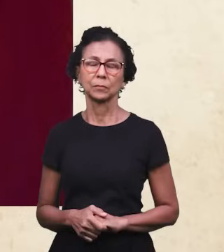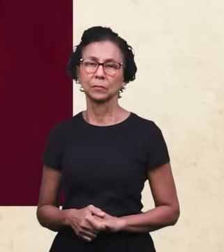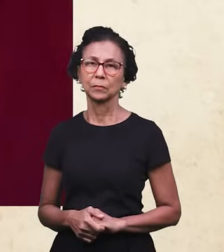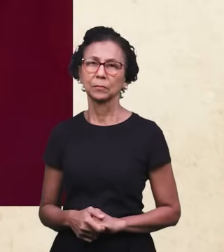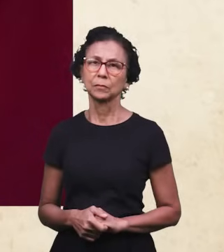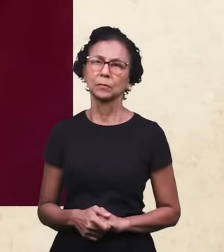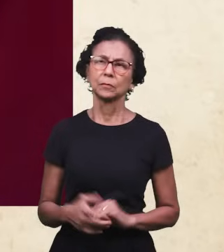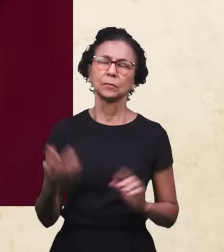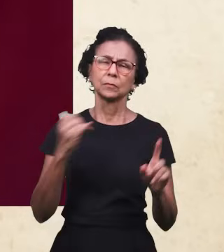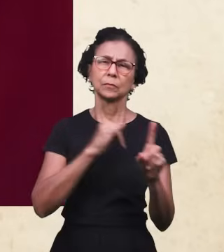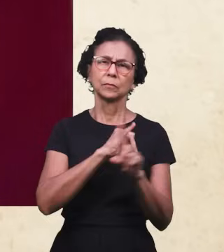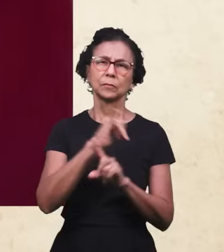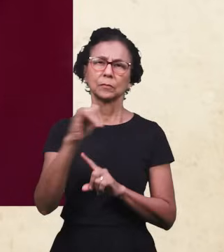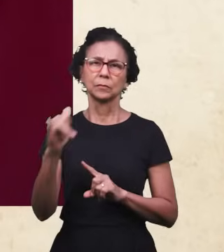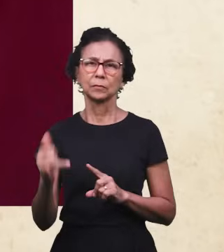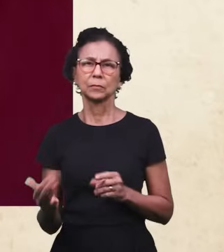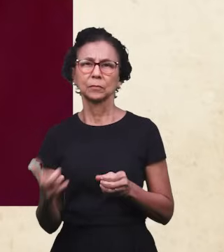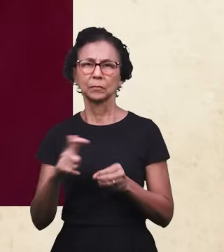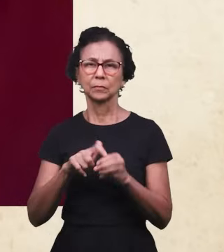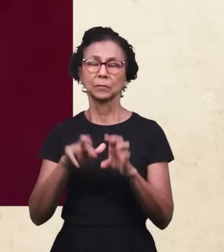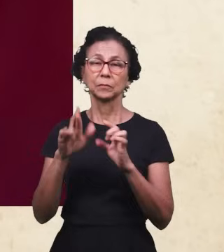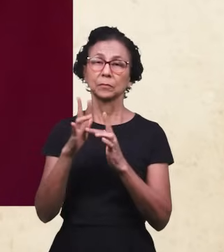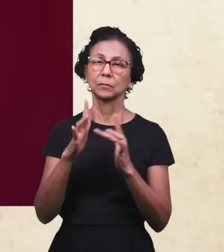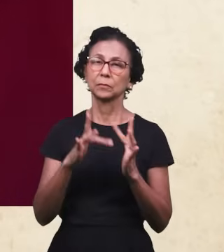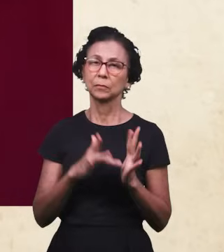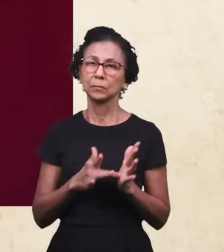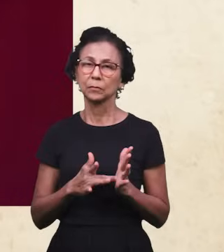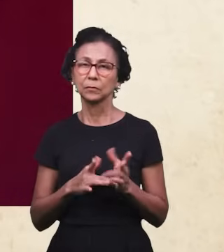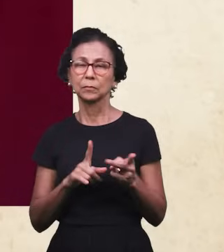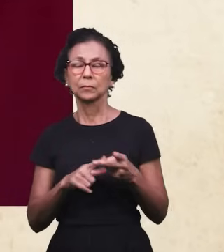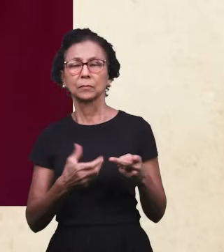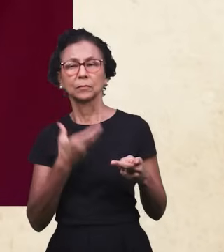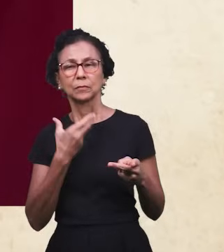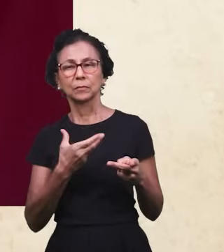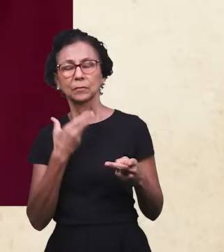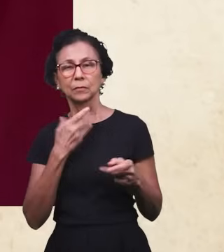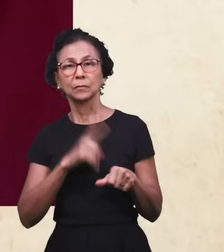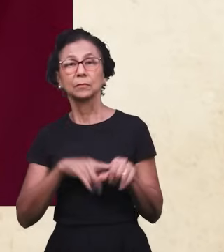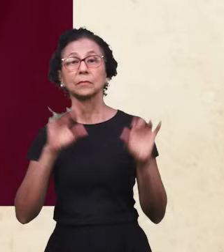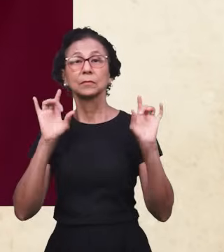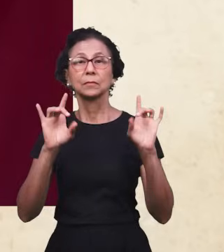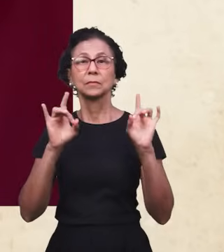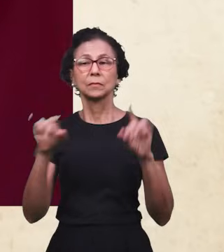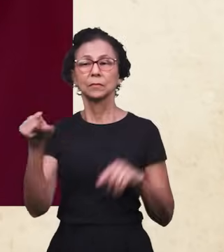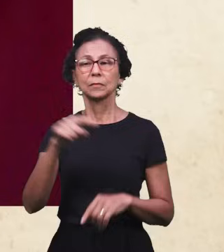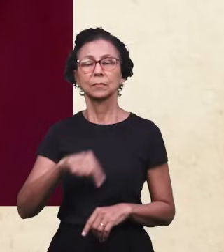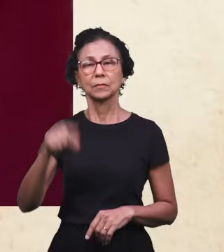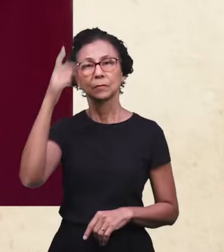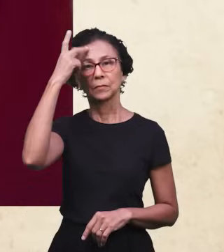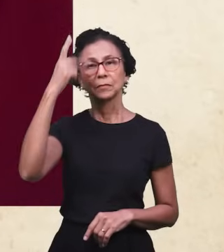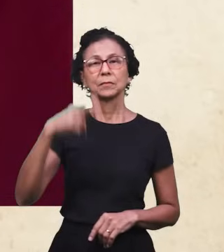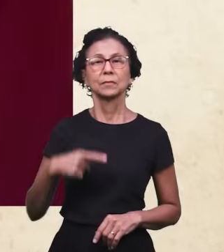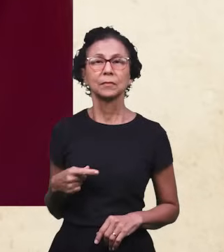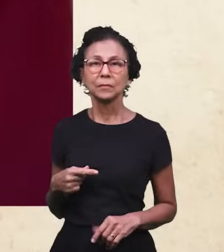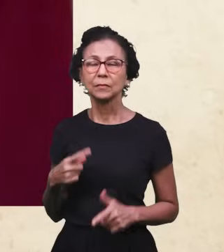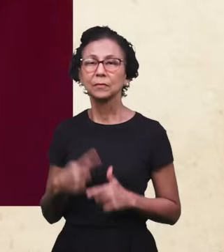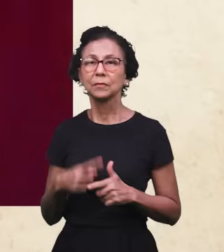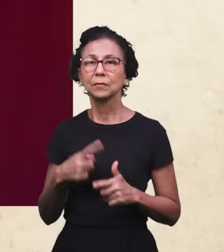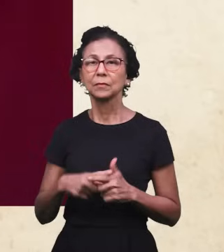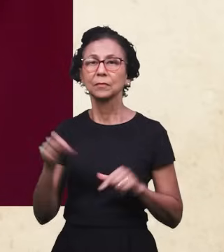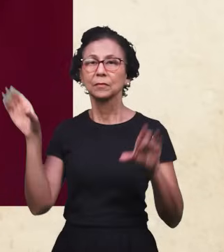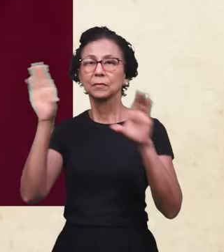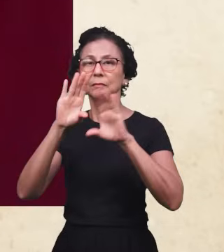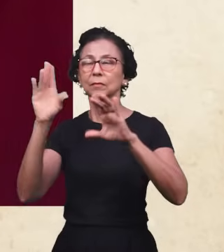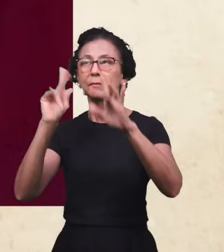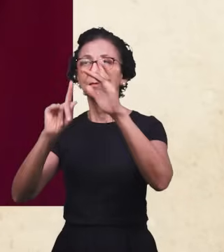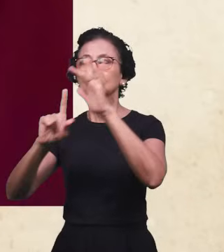primeira vinda de Jesus, sobre o Natal, marcam um momento especial para a humanidade. Por quê? Porque foi planejado